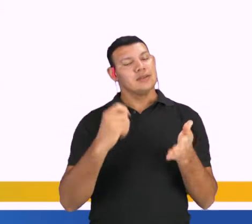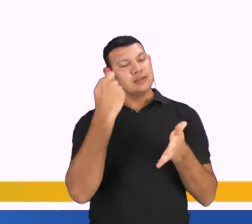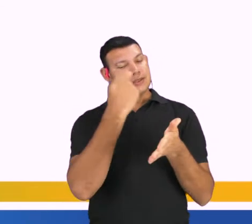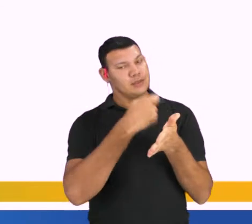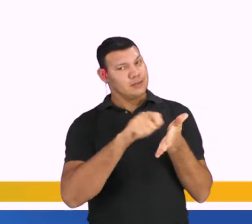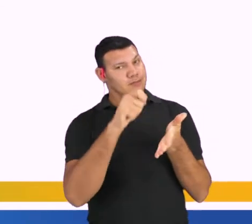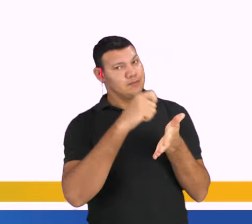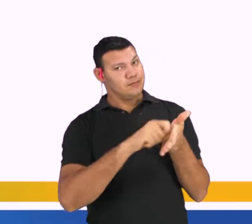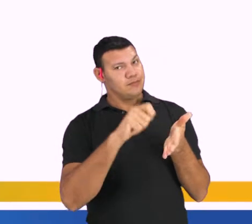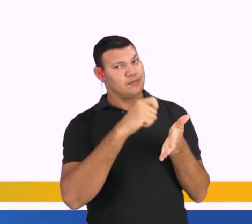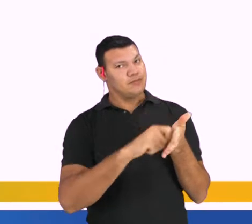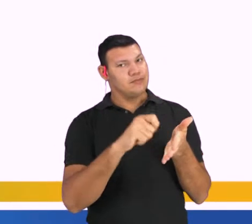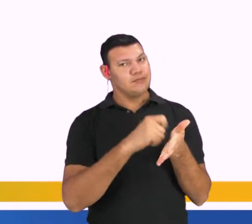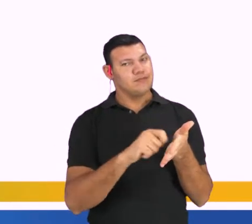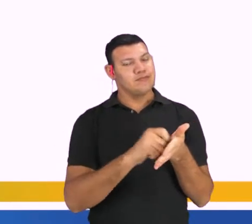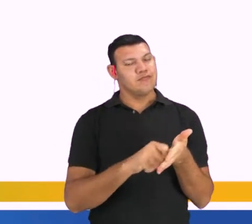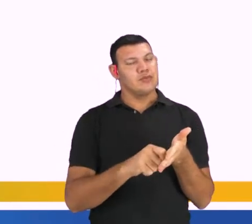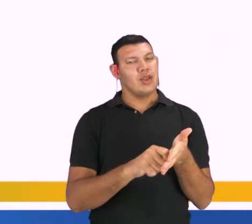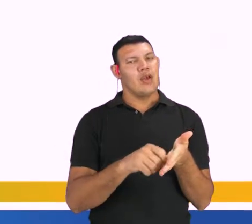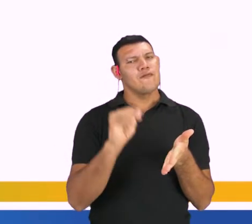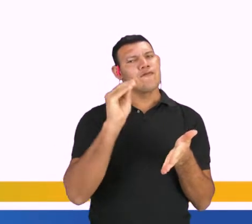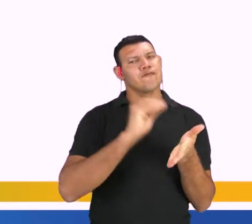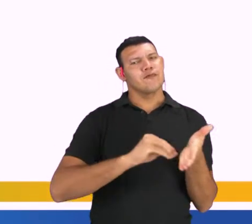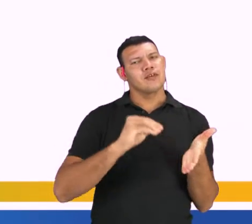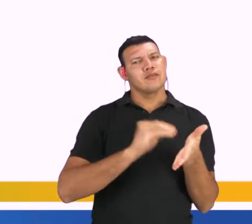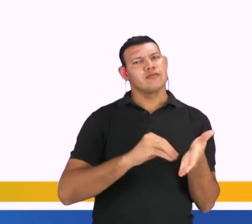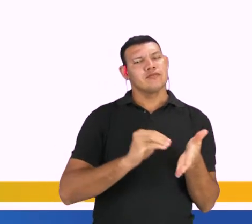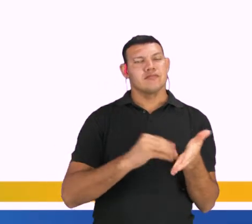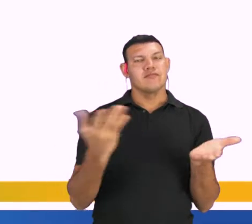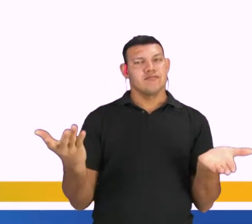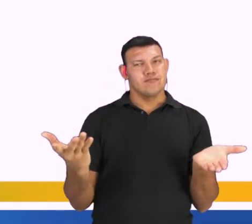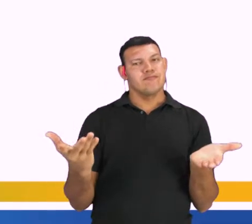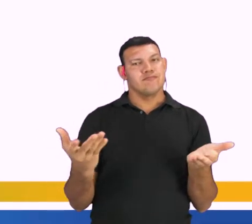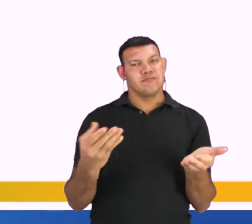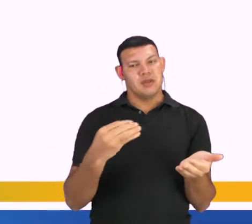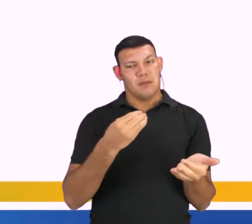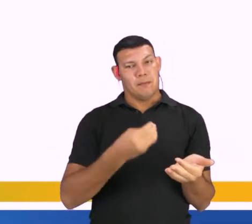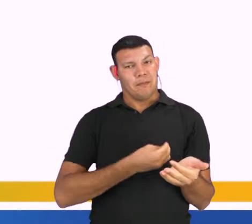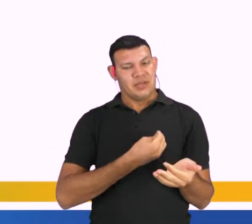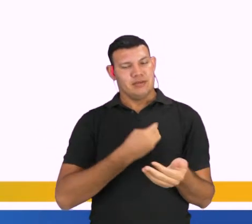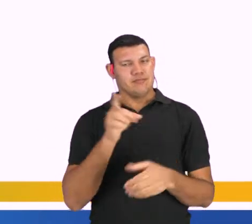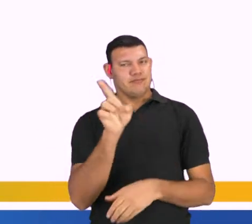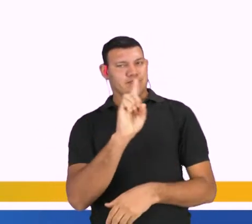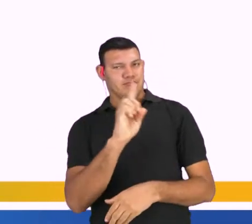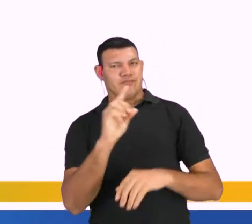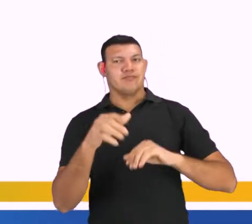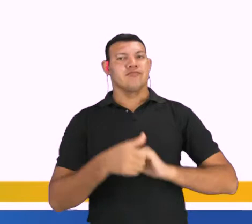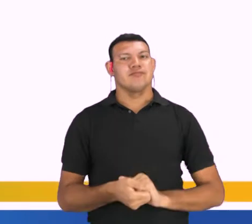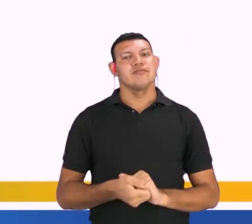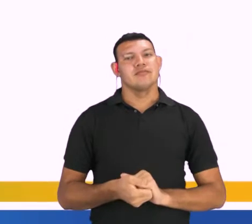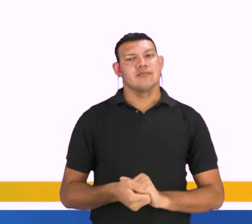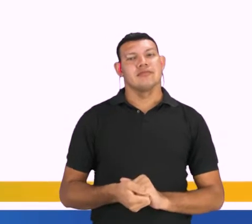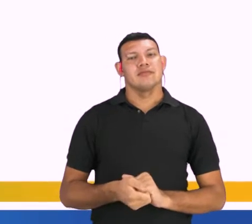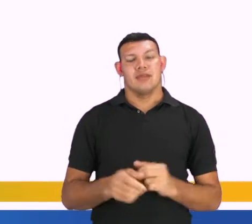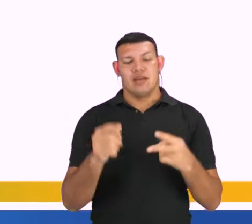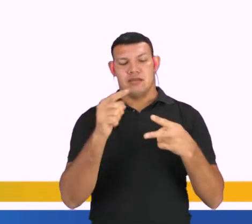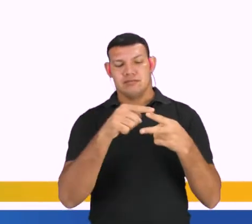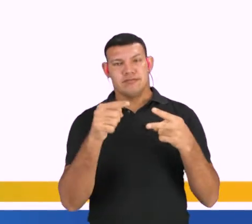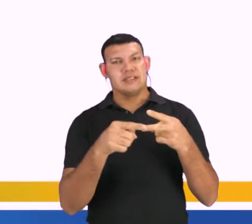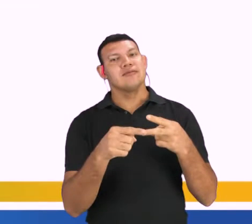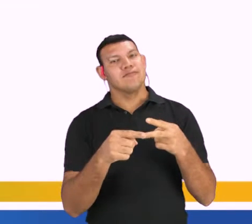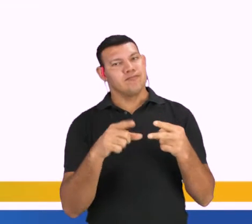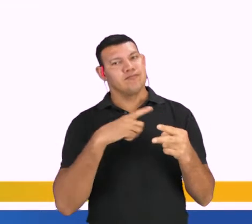é usada quando o interlocutor está ausente. Entre a linguagem oral e a escrita há muitas